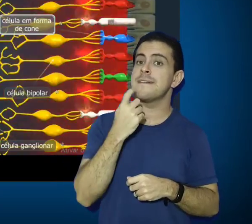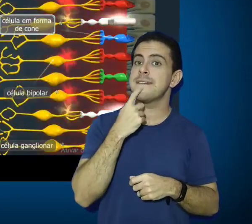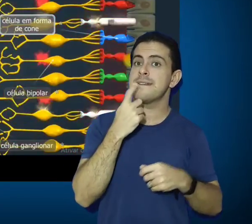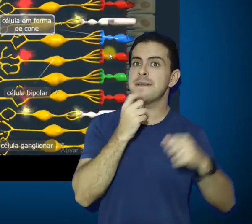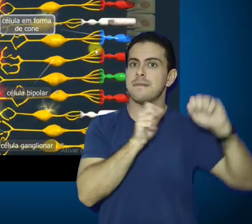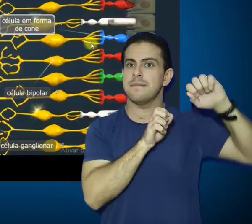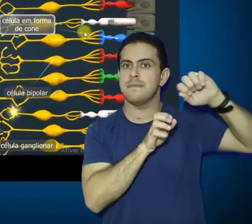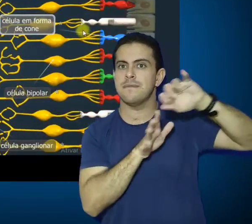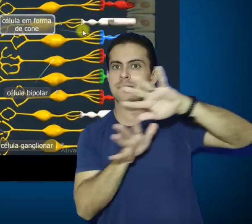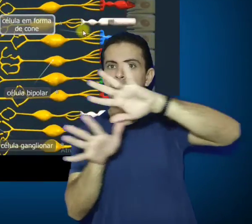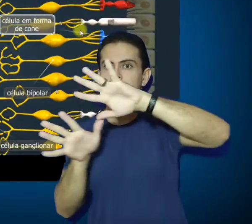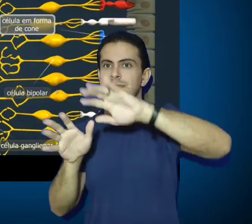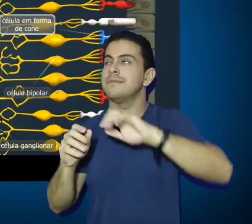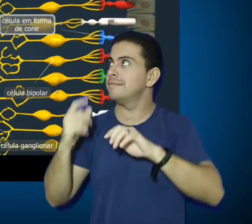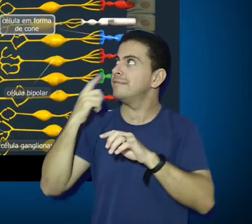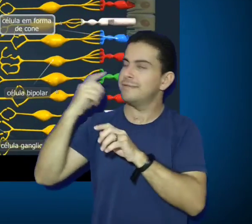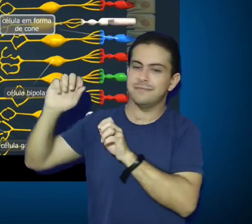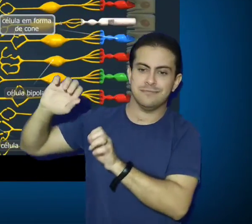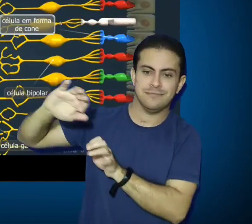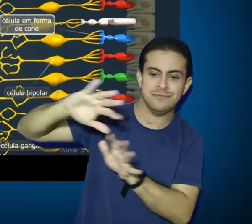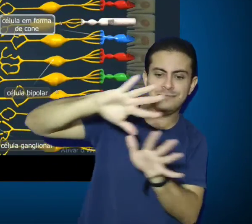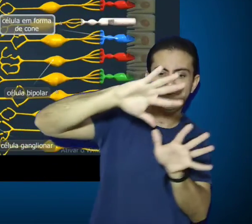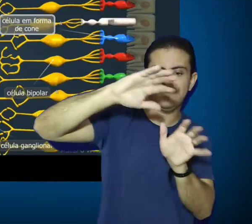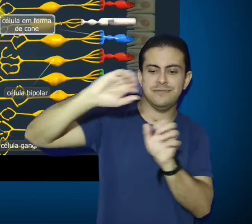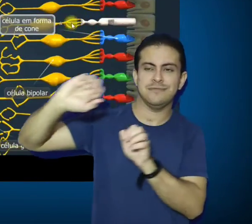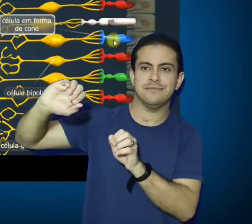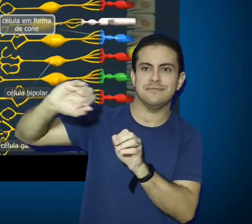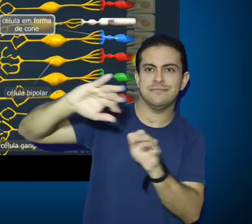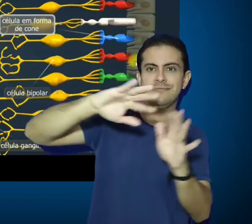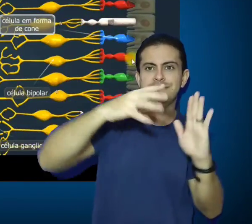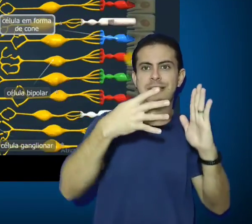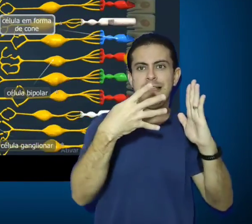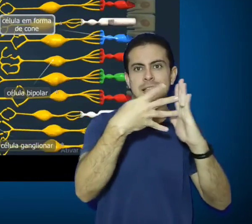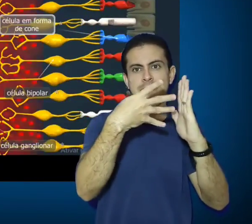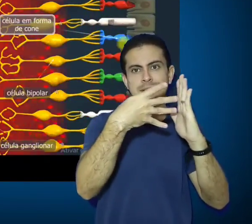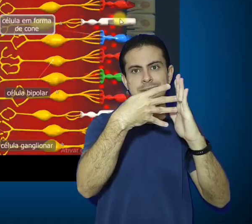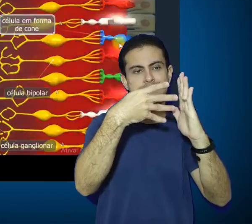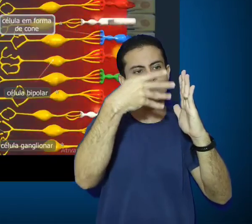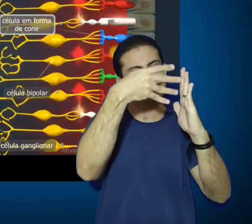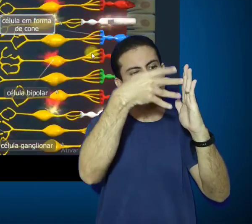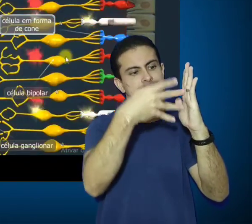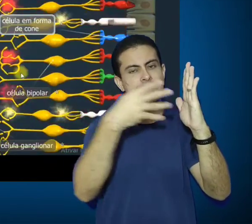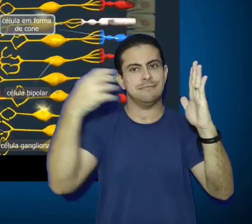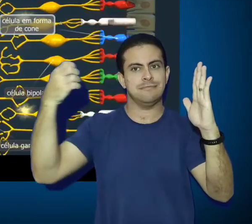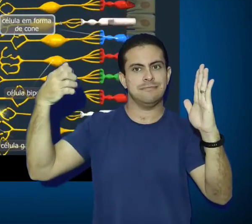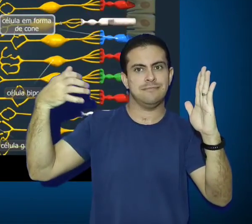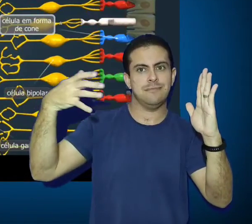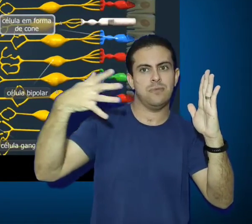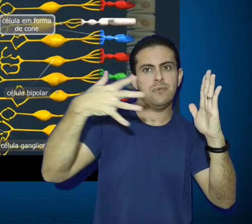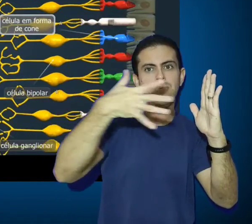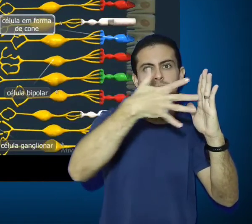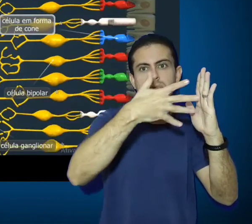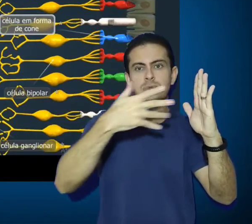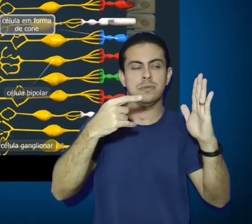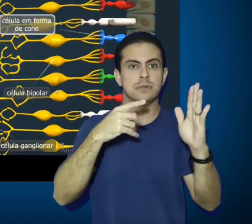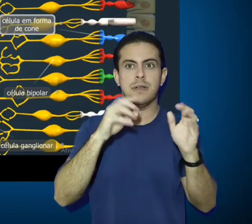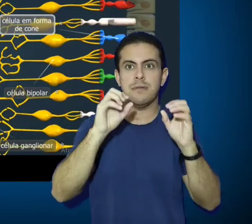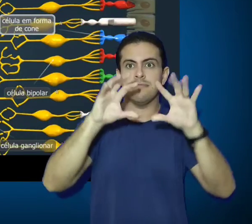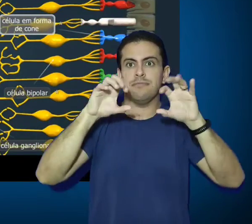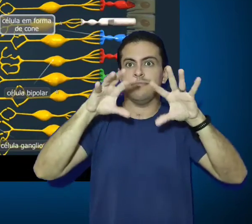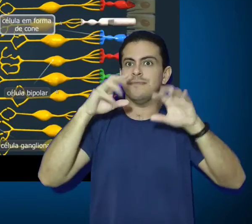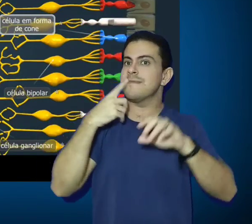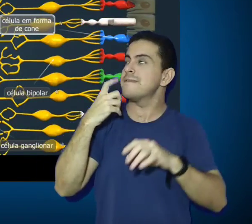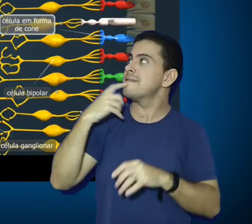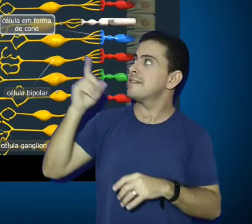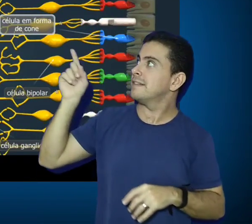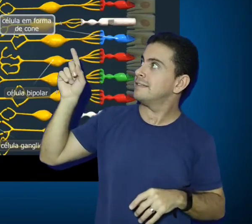a luz vem alta, com muita luminosidade, tocam nas células, mas o vermelho está reagindo, enviando